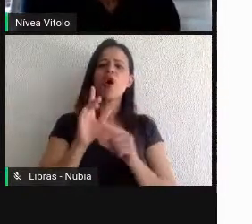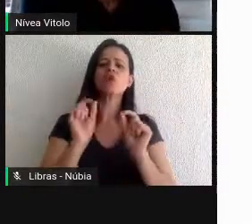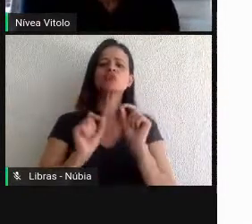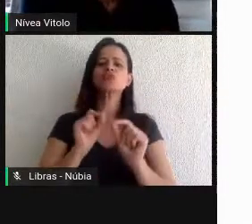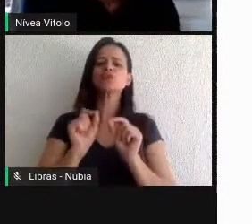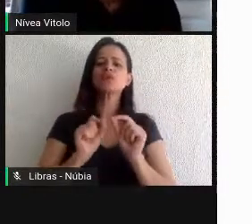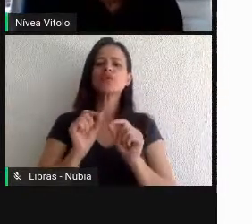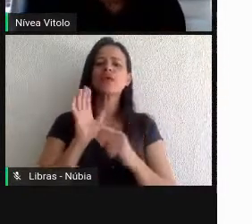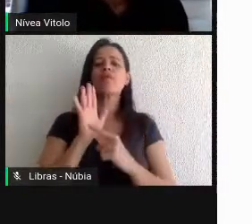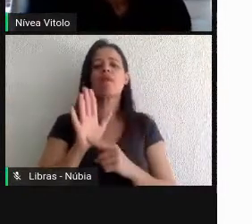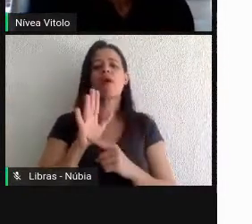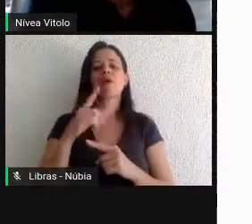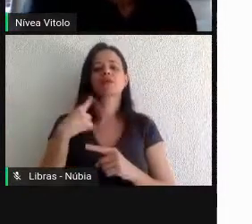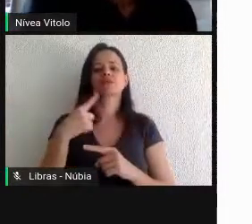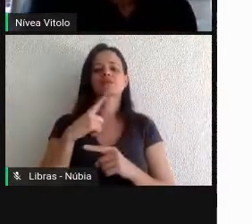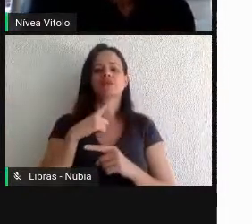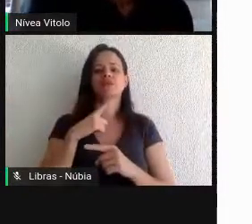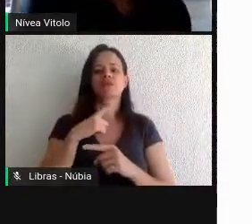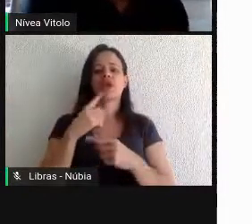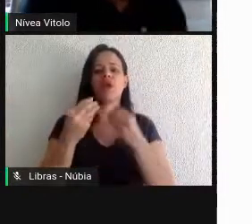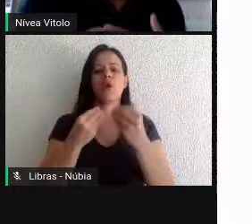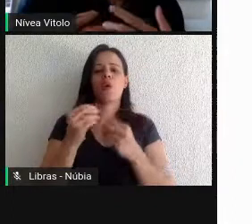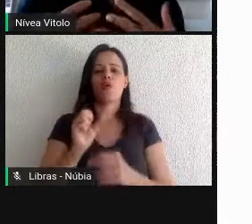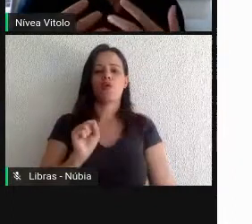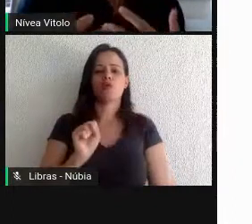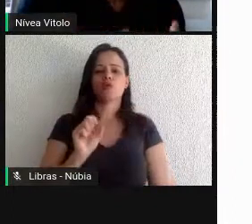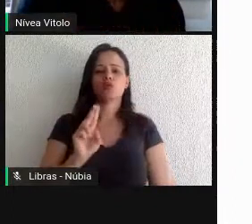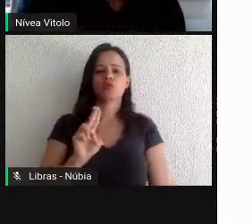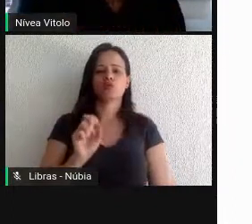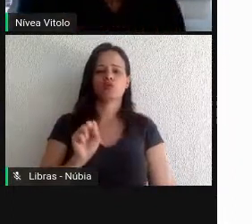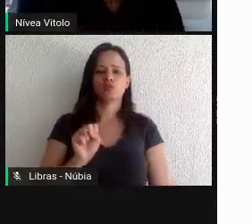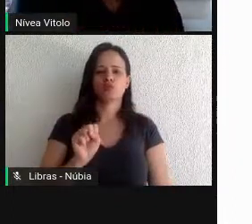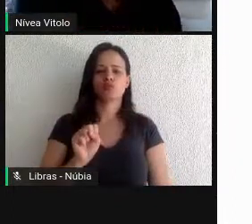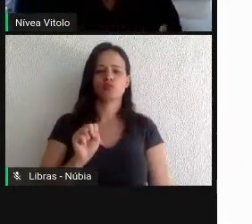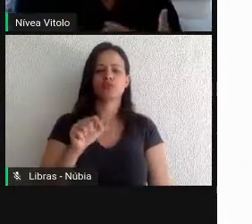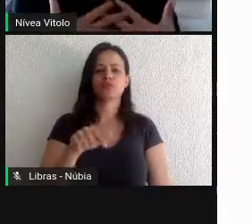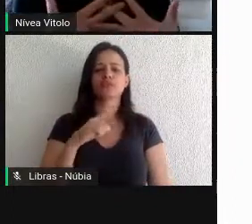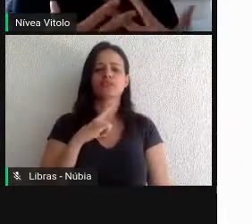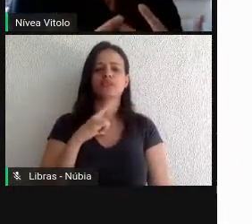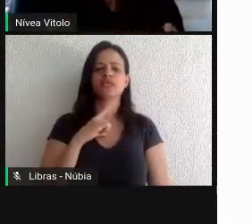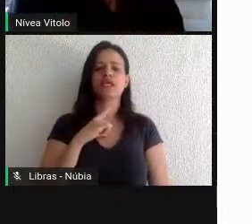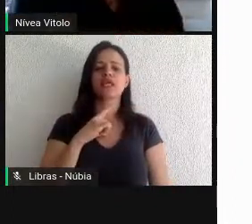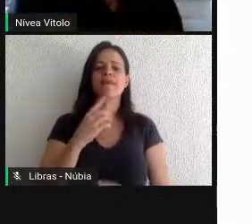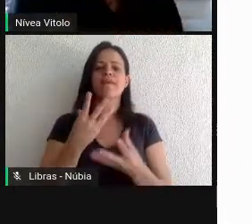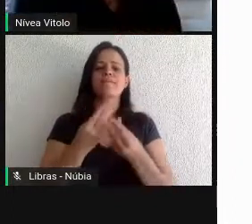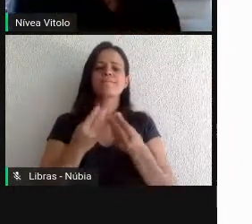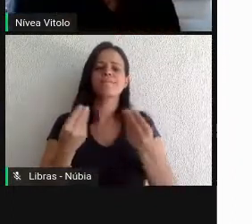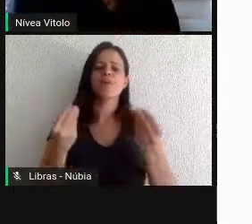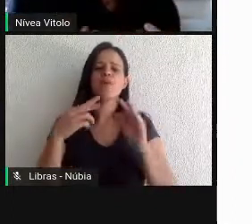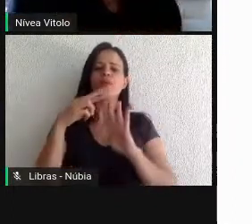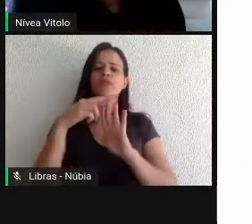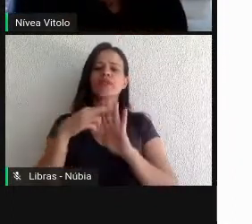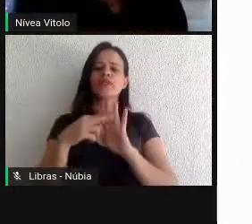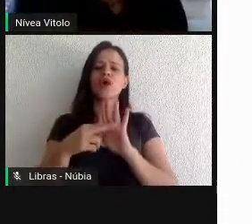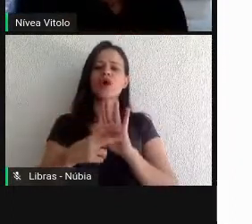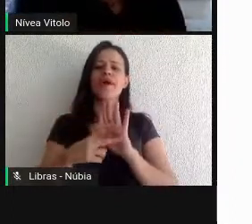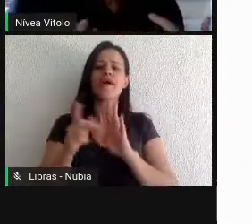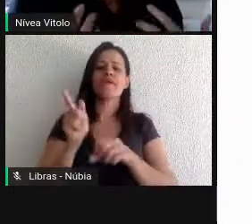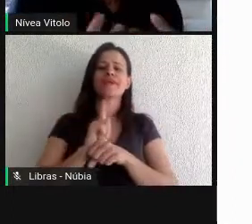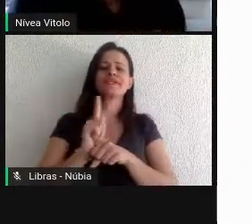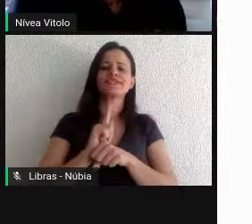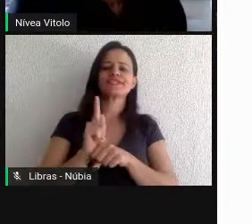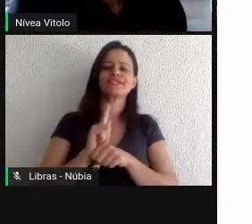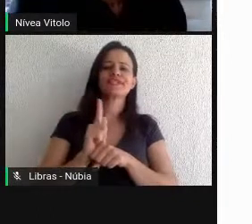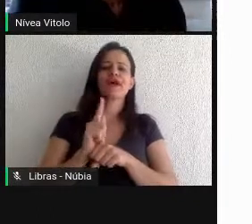lá da fase estruturante do SUS, né, em que muitas normas de gestão,